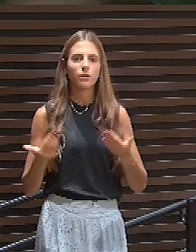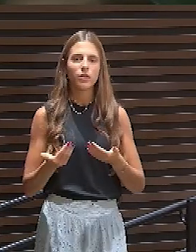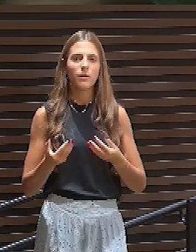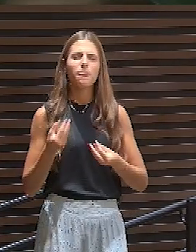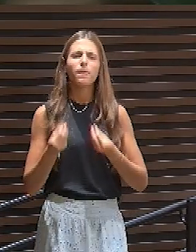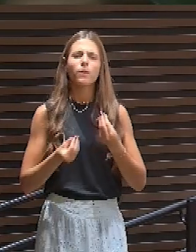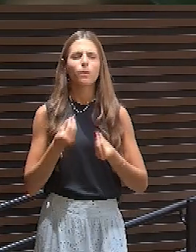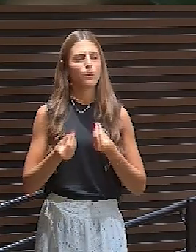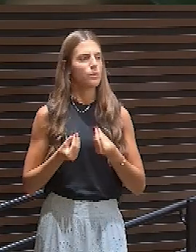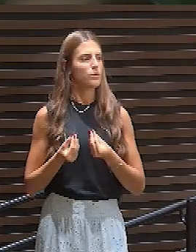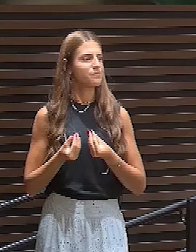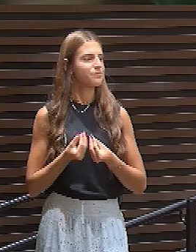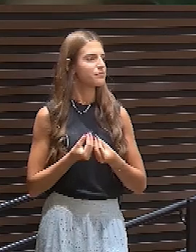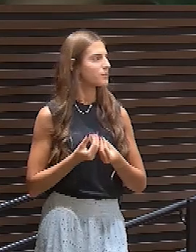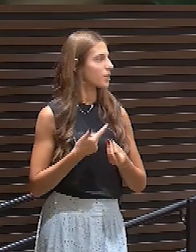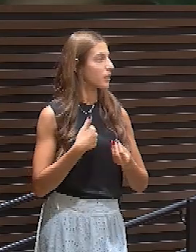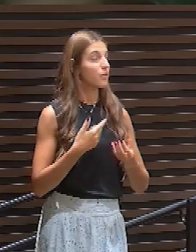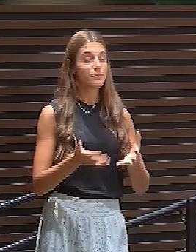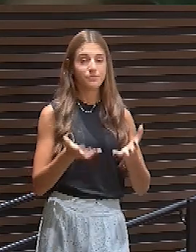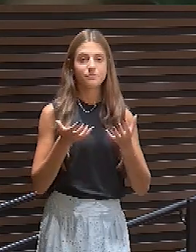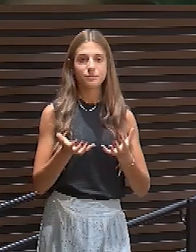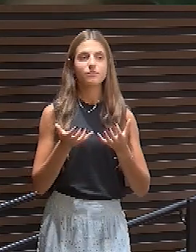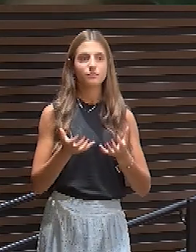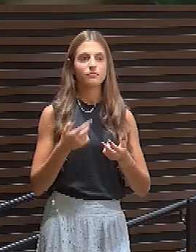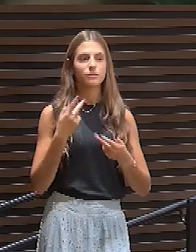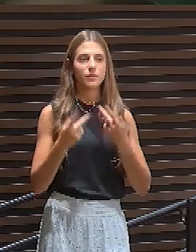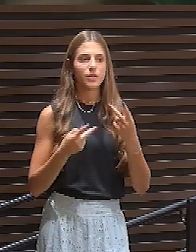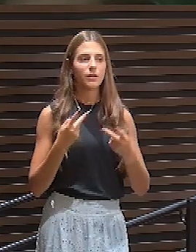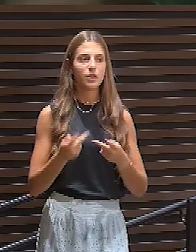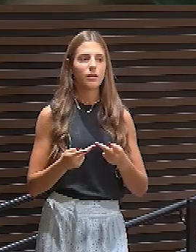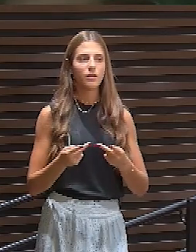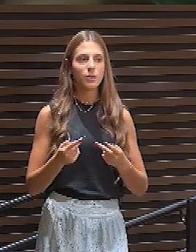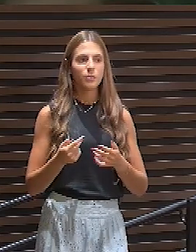quero falar sobre Elon Musk.